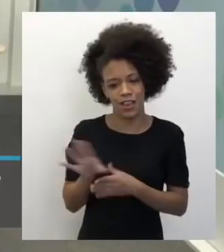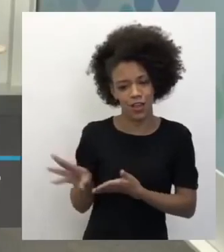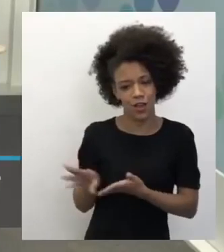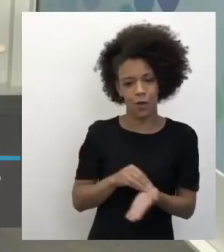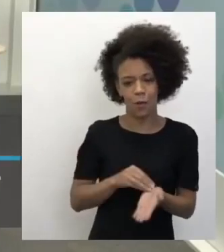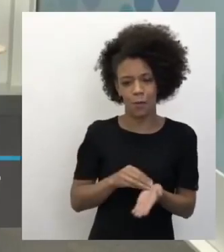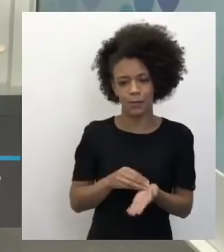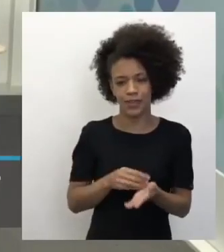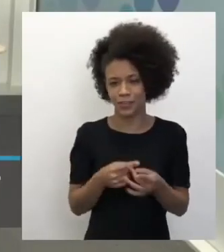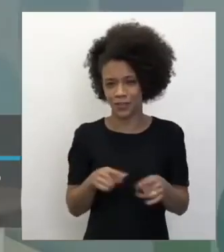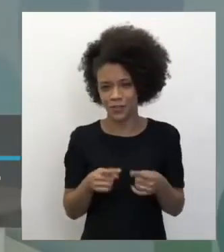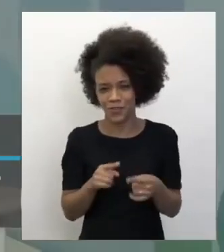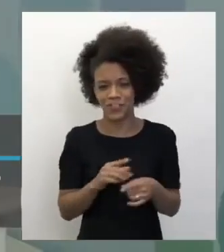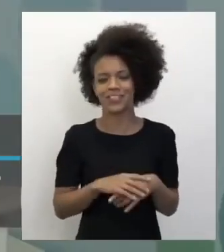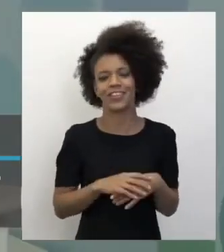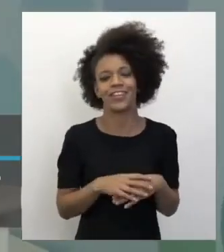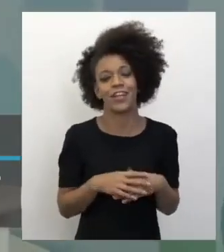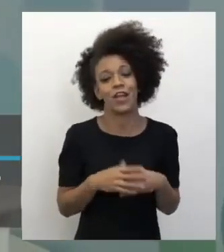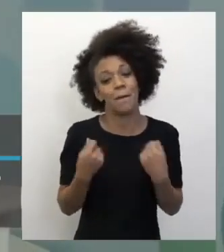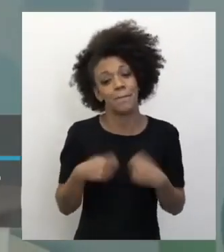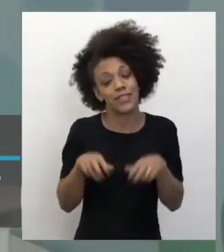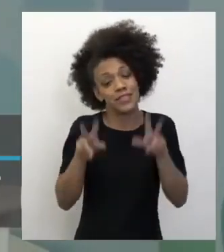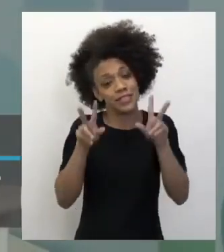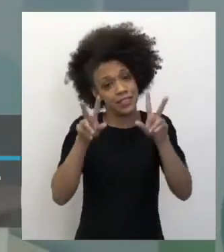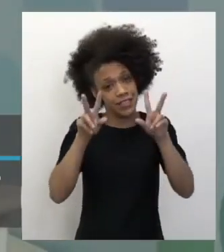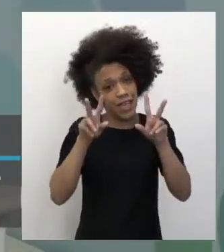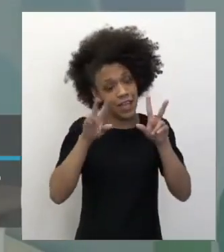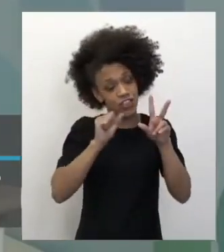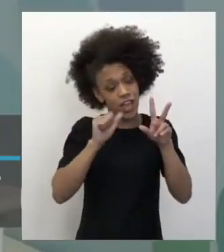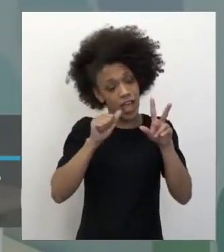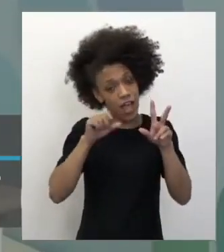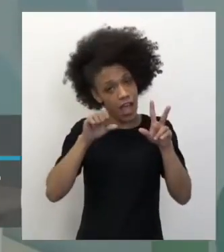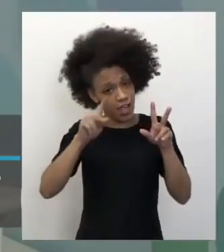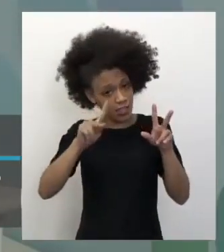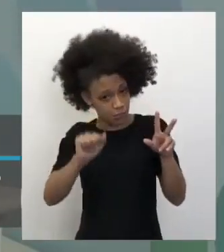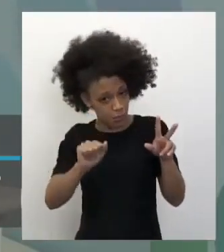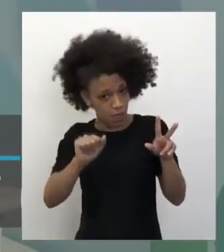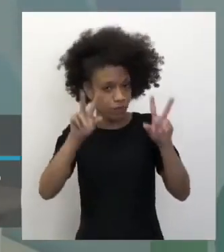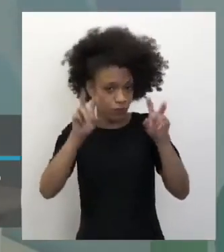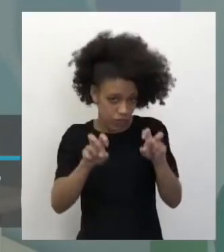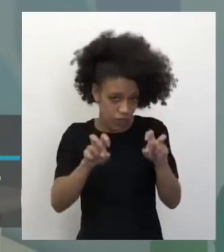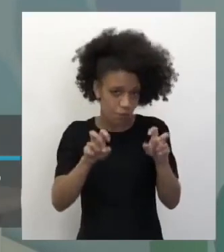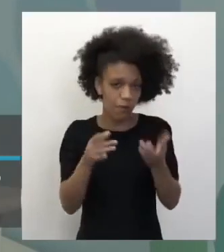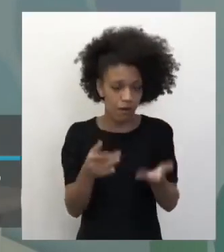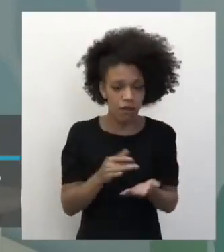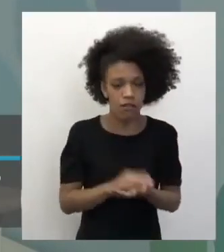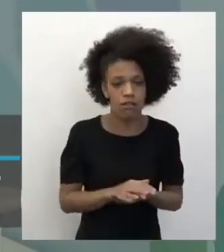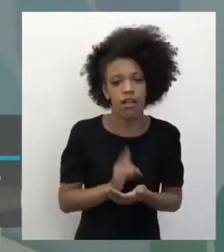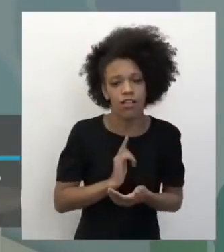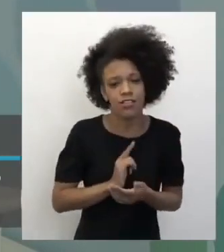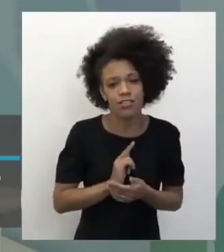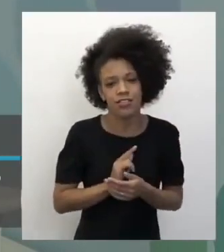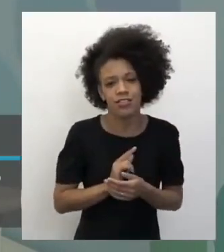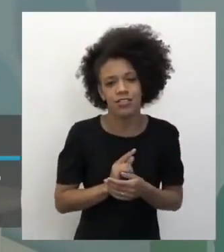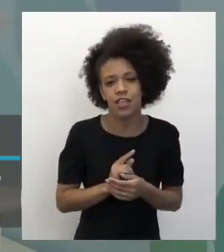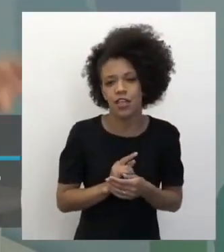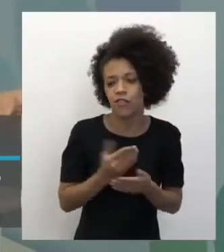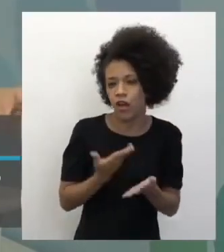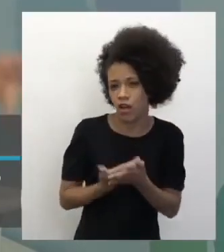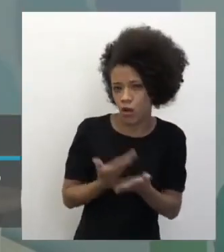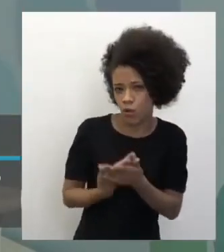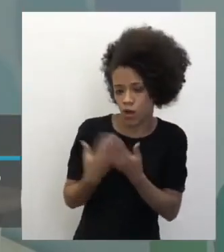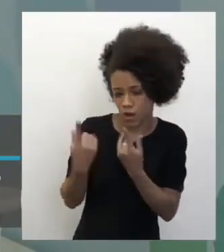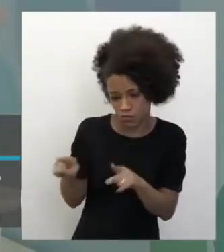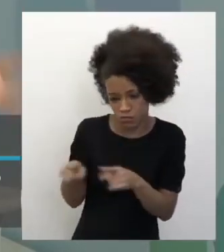texto para... Aí teria que ser colocado entre aspas, né? Como... a gente teve aquela aula do hino nacional, vocês lembram? Quando a gente